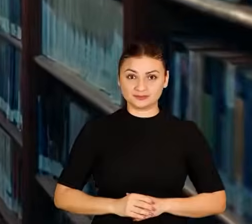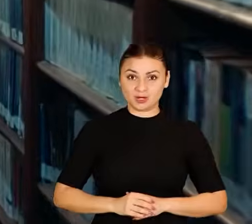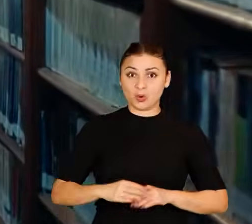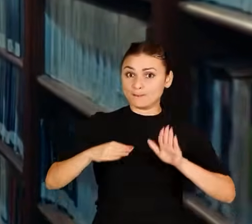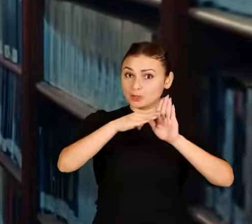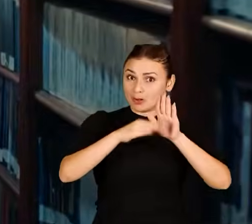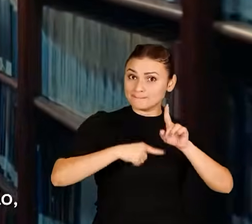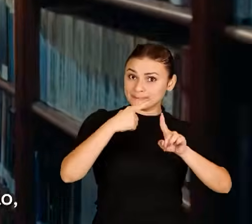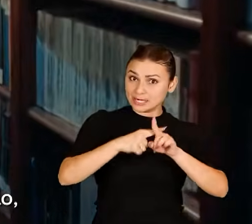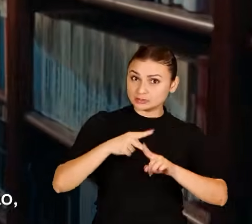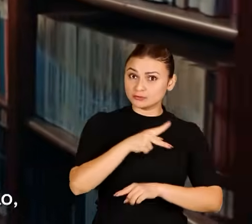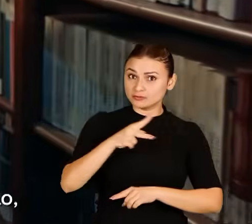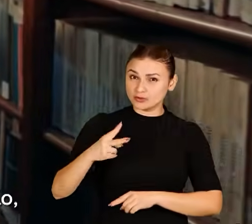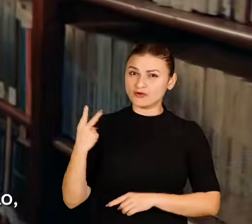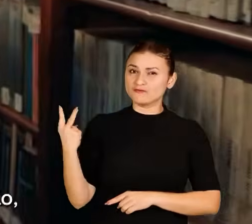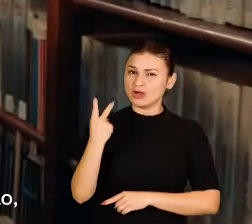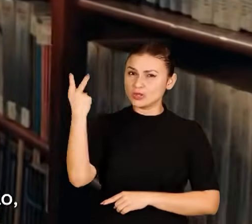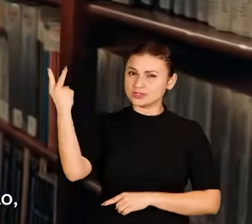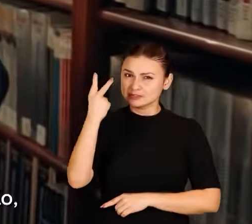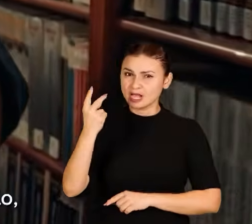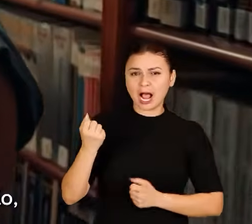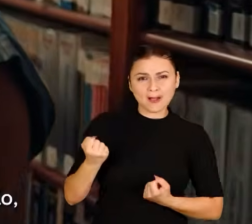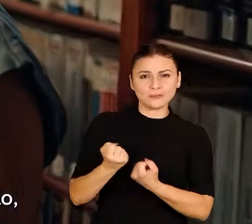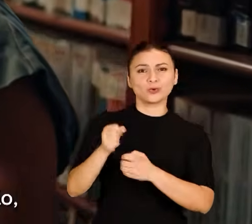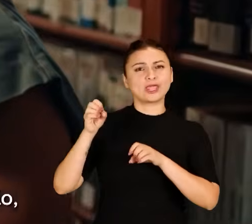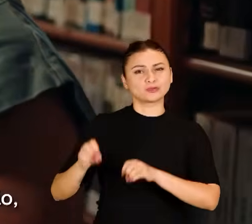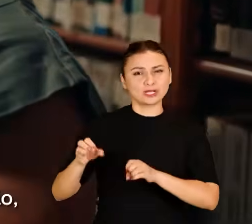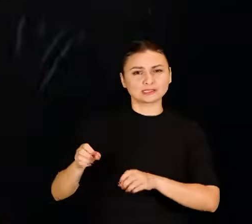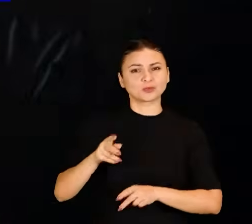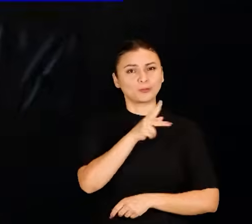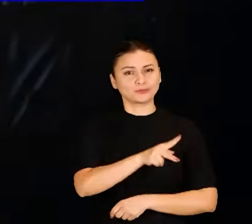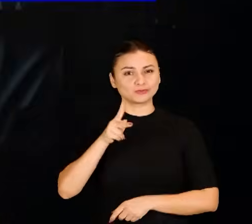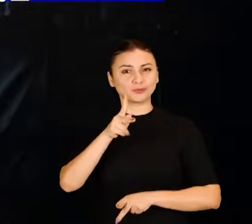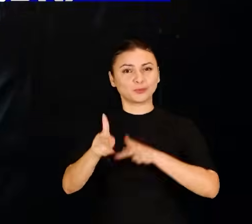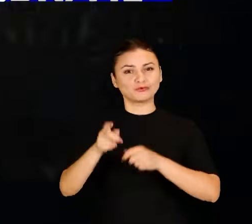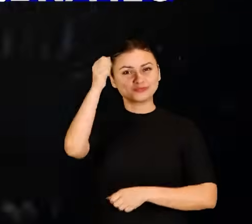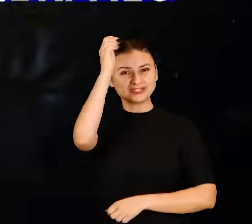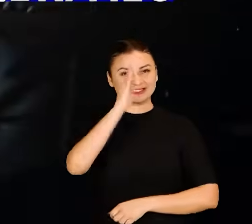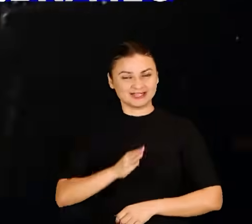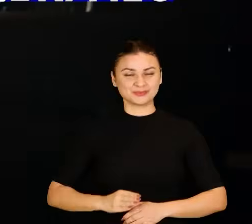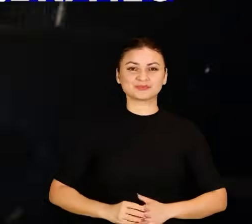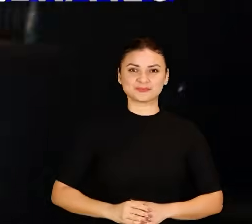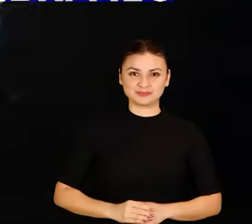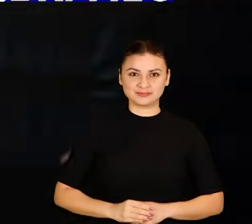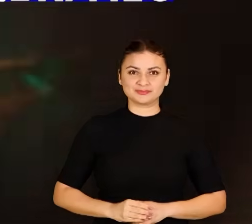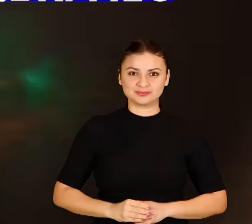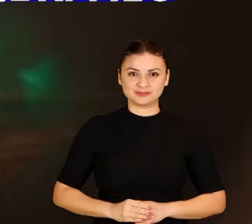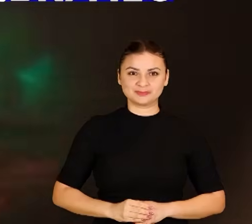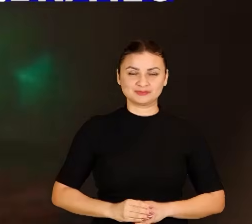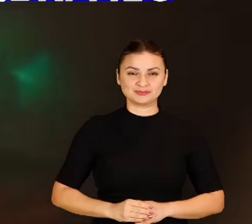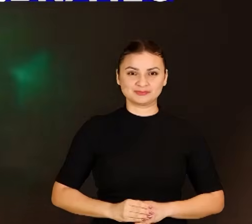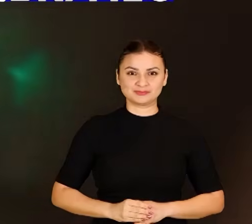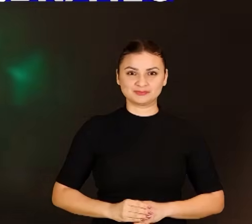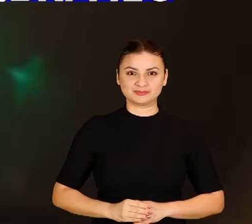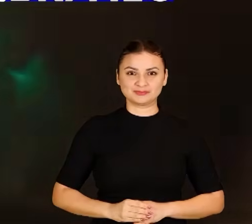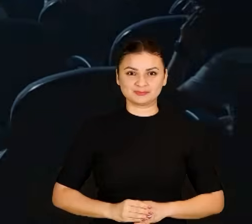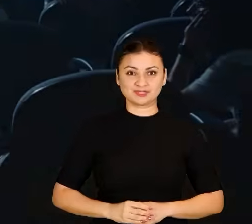Com Mais Professores, estamos valorizando quem está ao lado da educação, dos professores e do povo brasileiro.